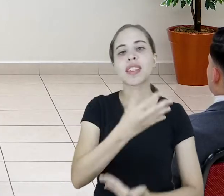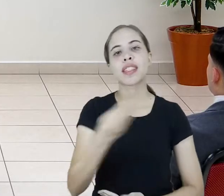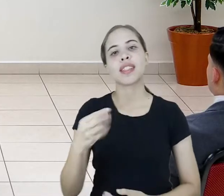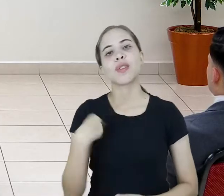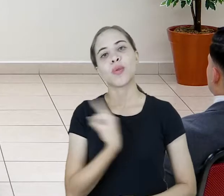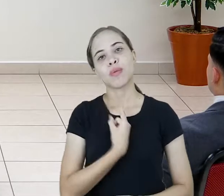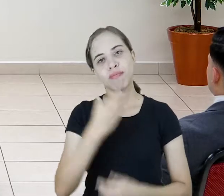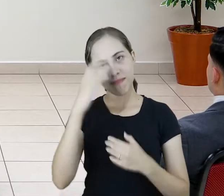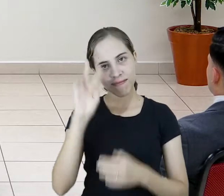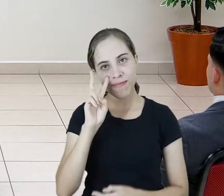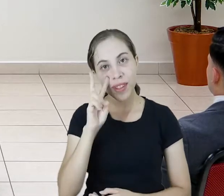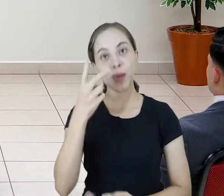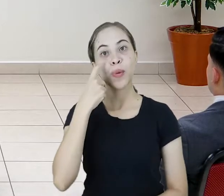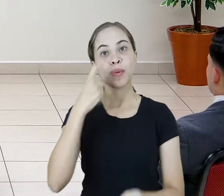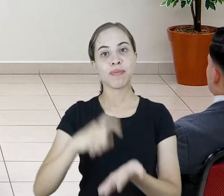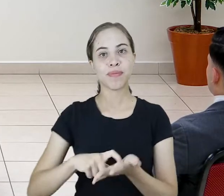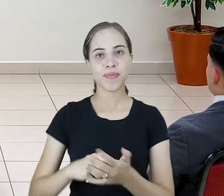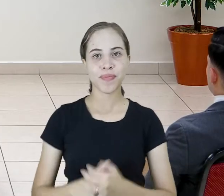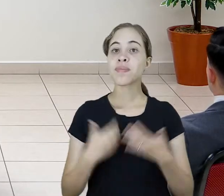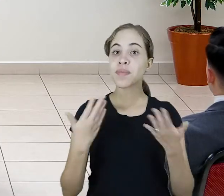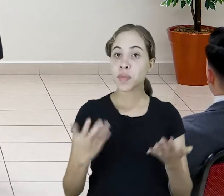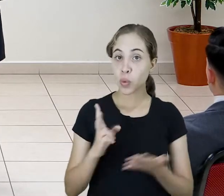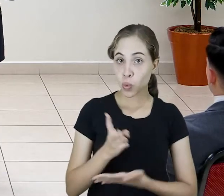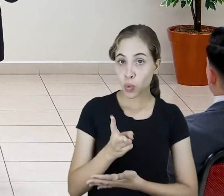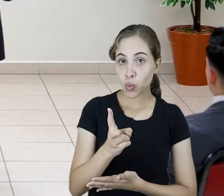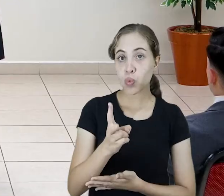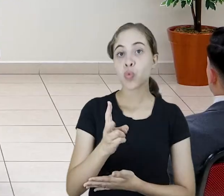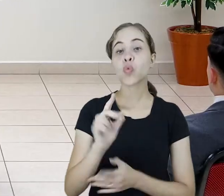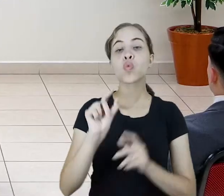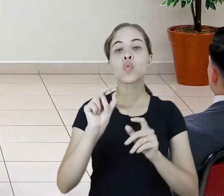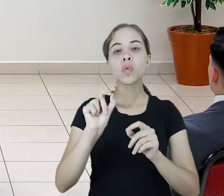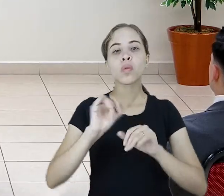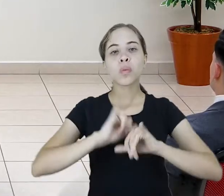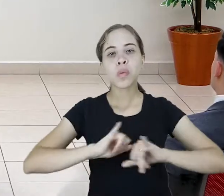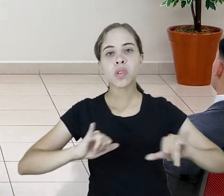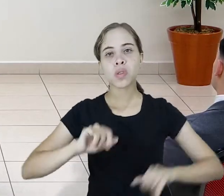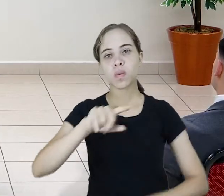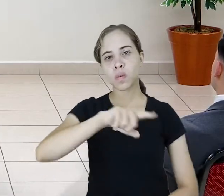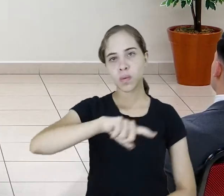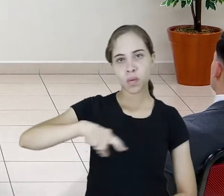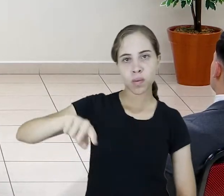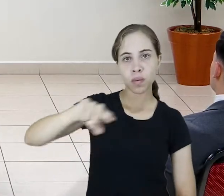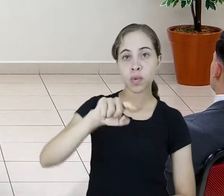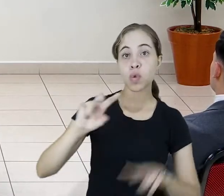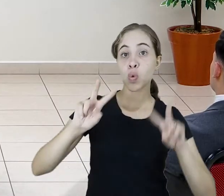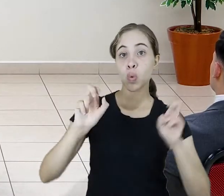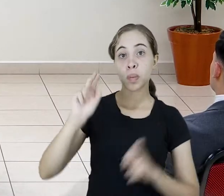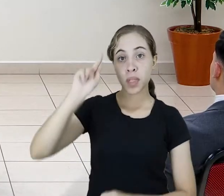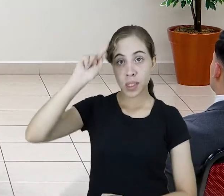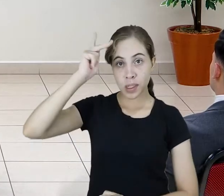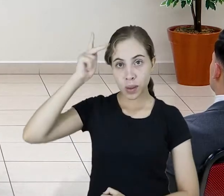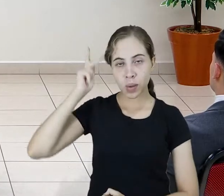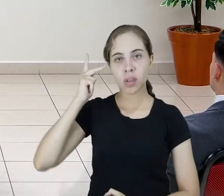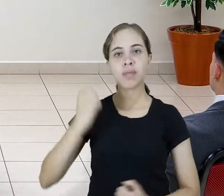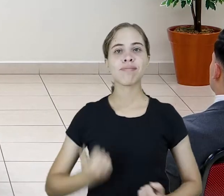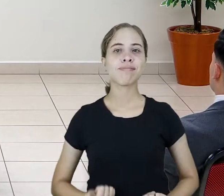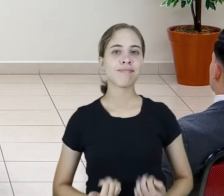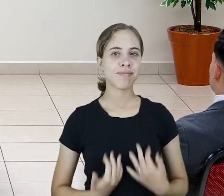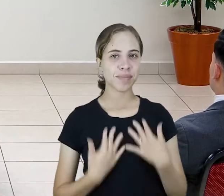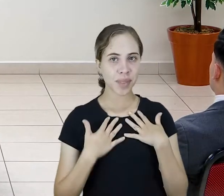nosso reconhecimento. Na sequência, gostaria de compartilhar com vocês uma história